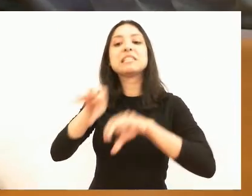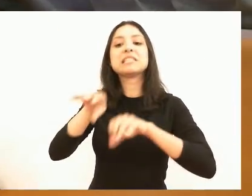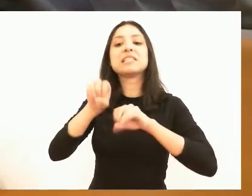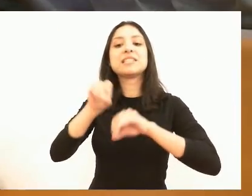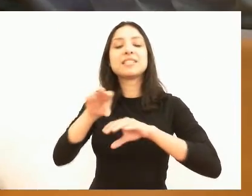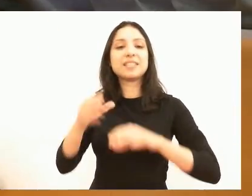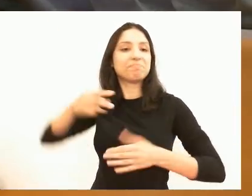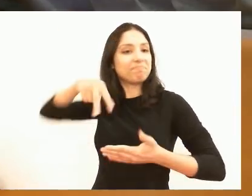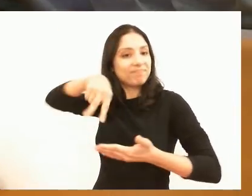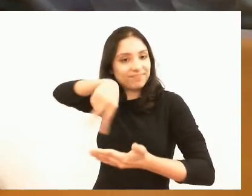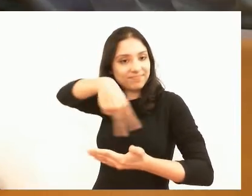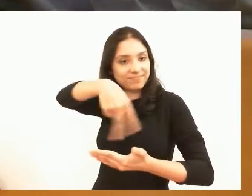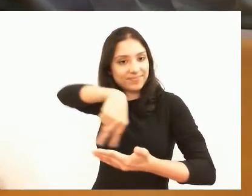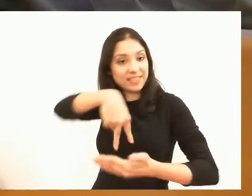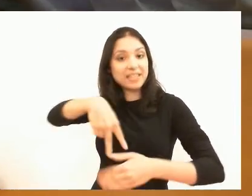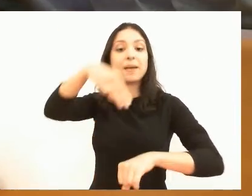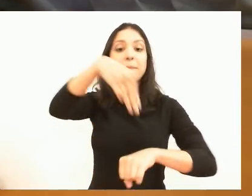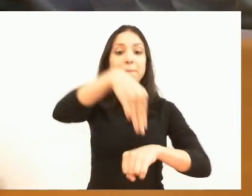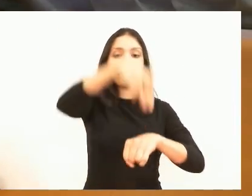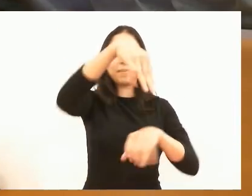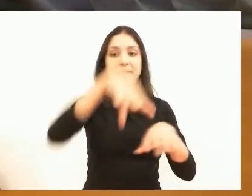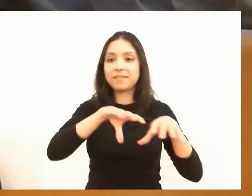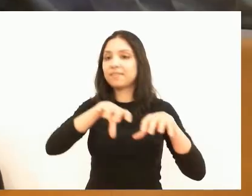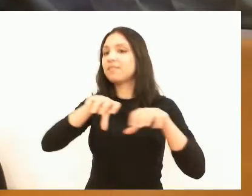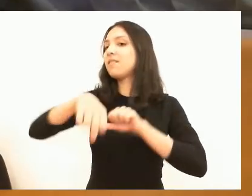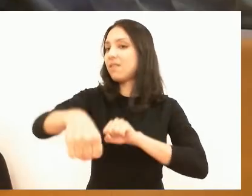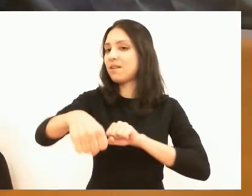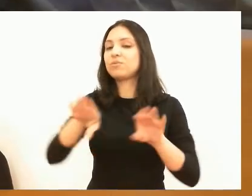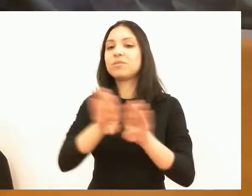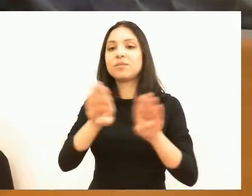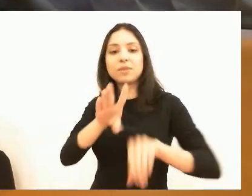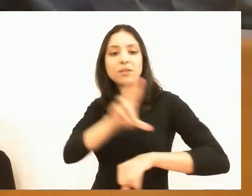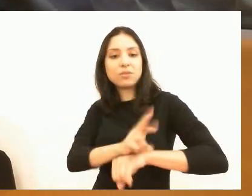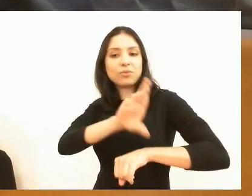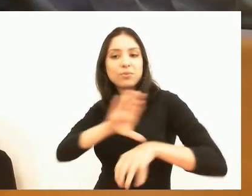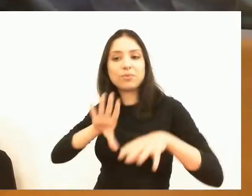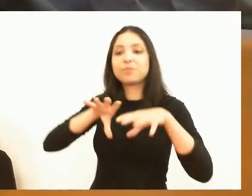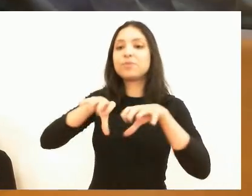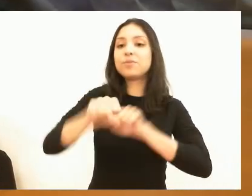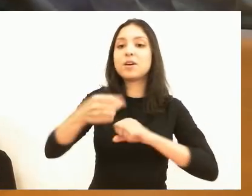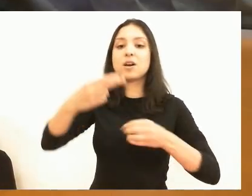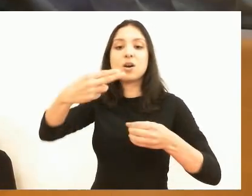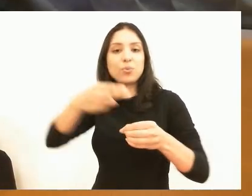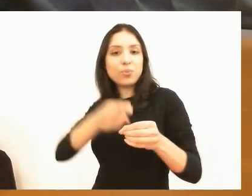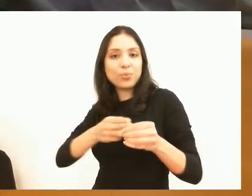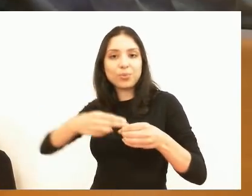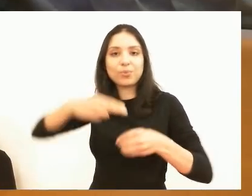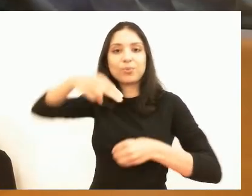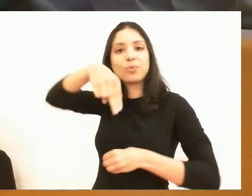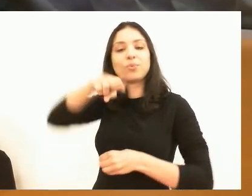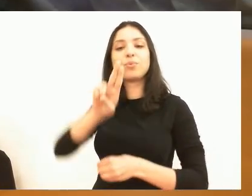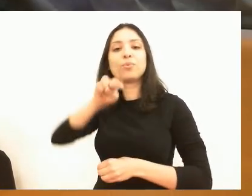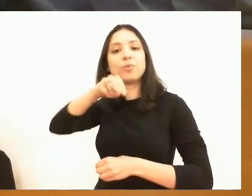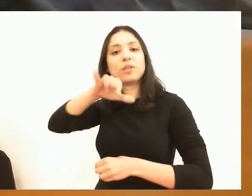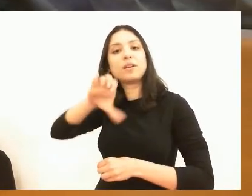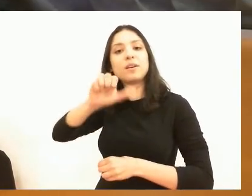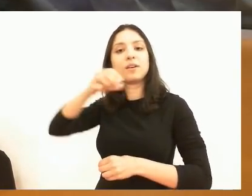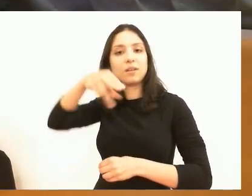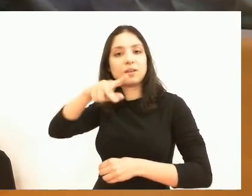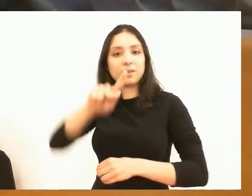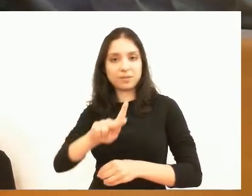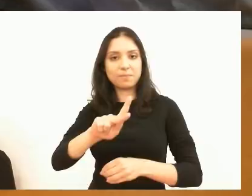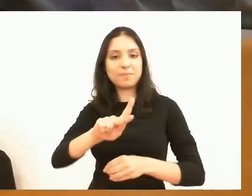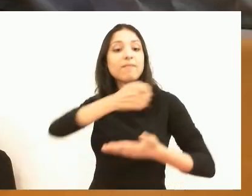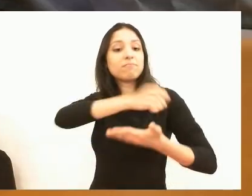ela é mestre e doutora em dança pela unicamp e autor dos livros a escuta do corpo e